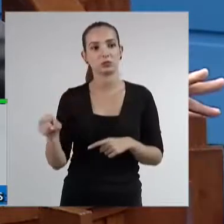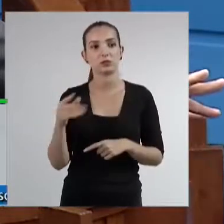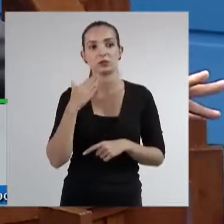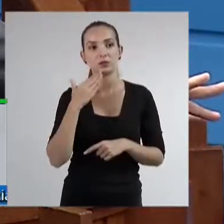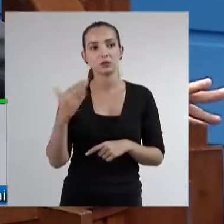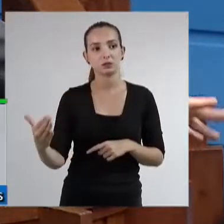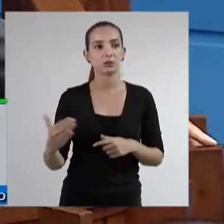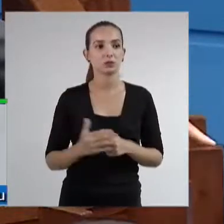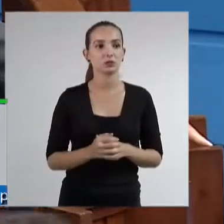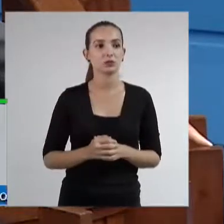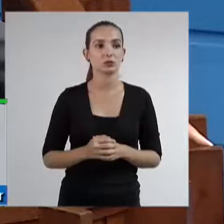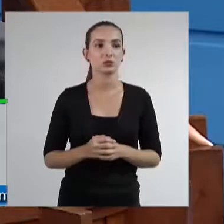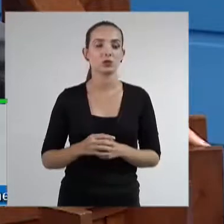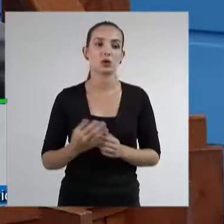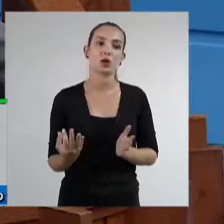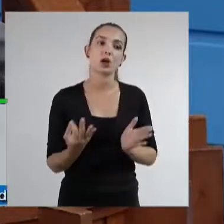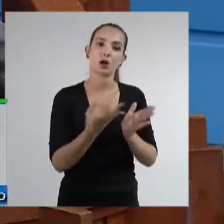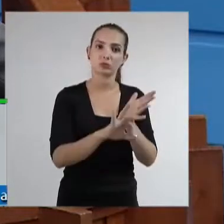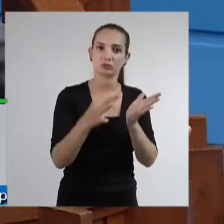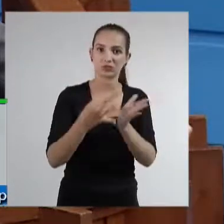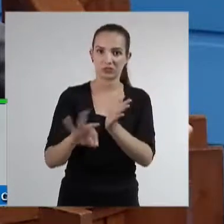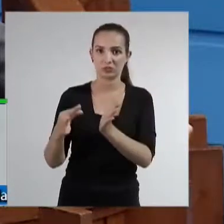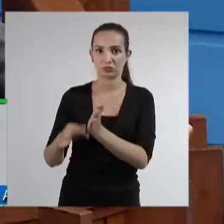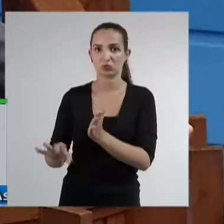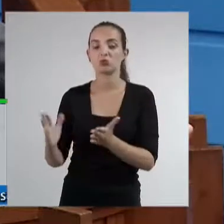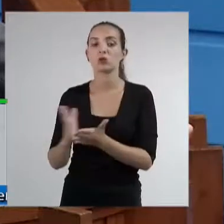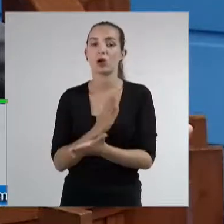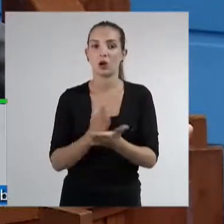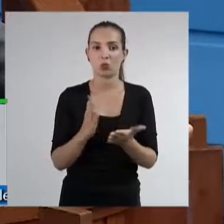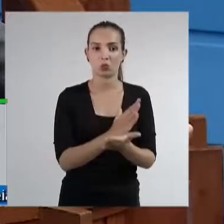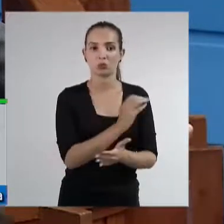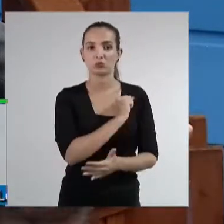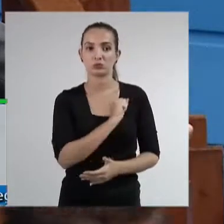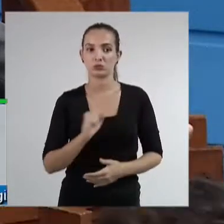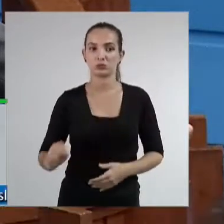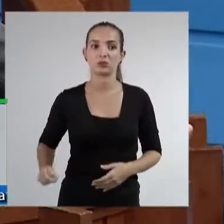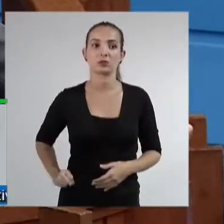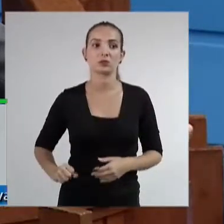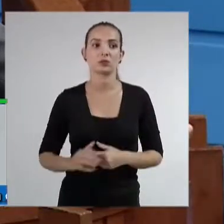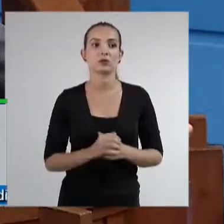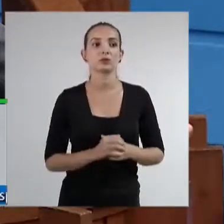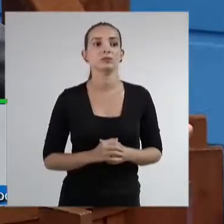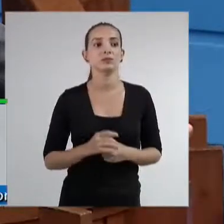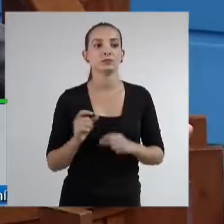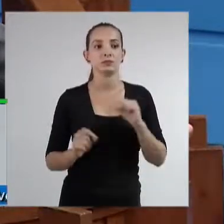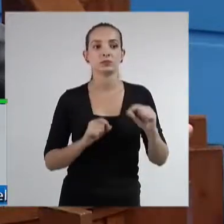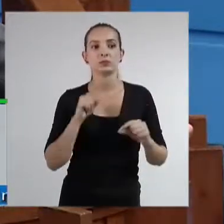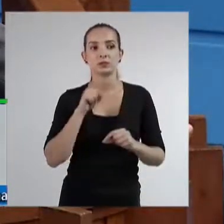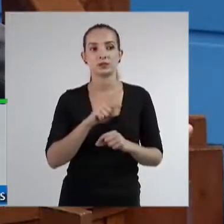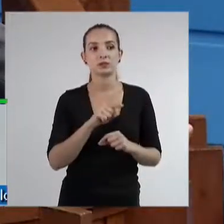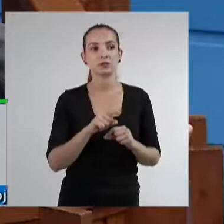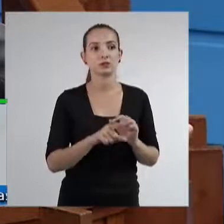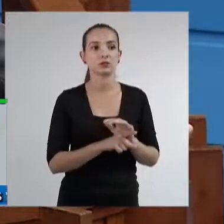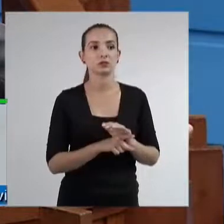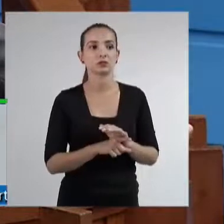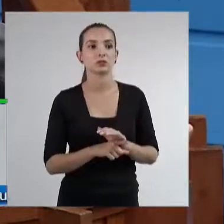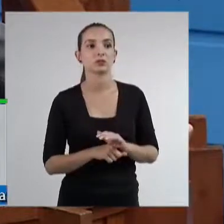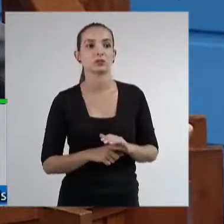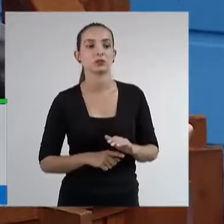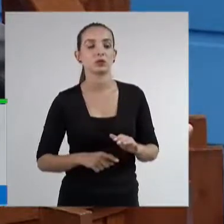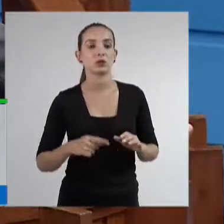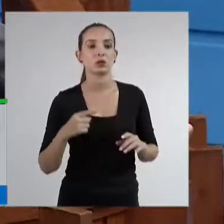assinaturas de alguns senadores e deixou esse projeto dormitando